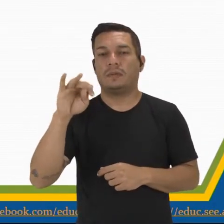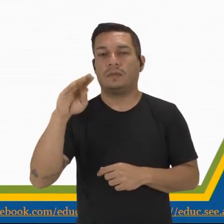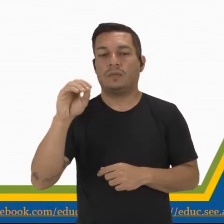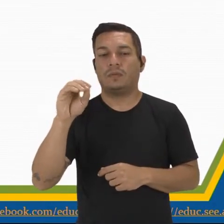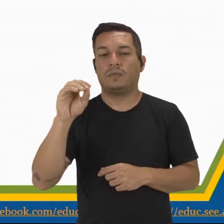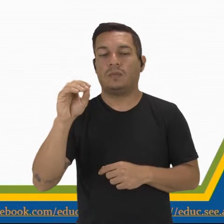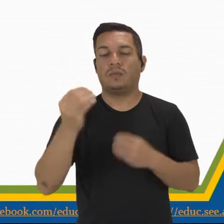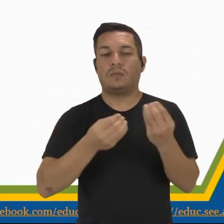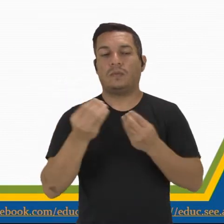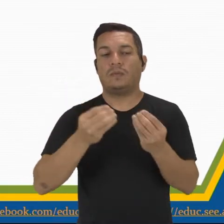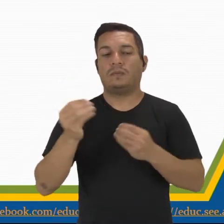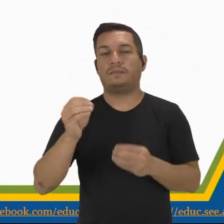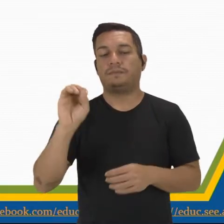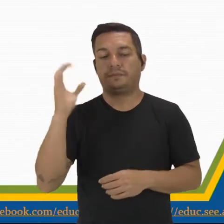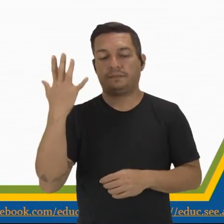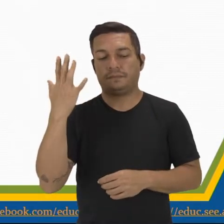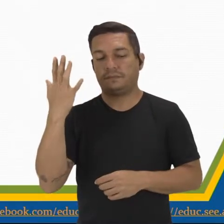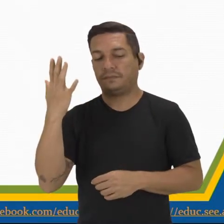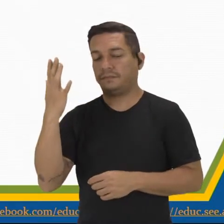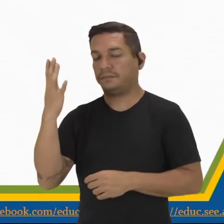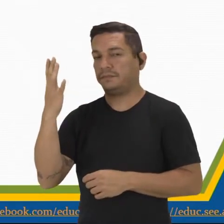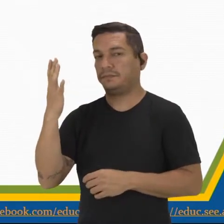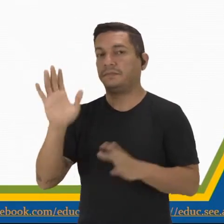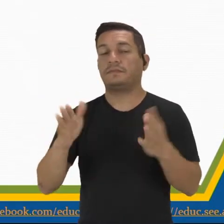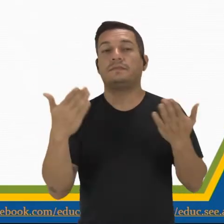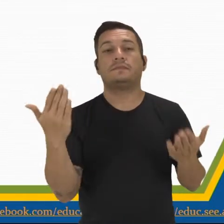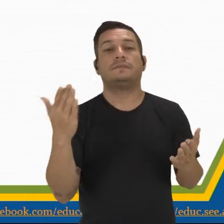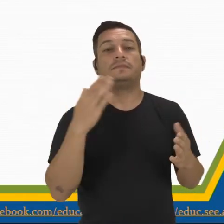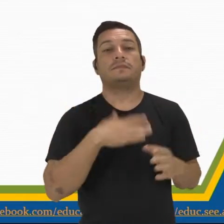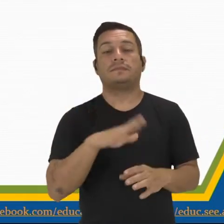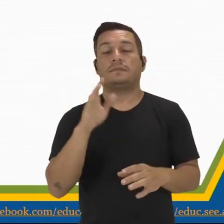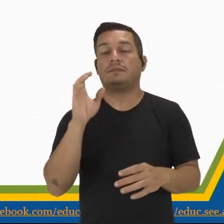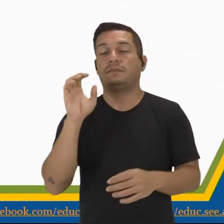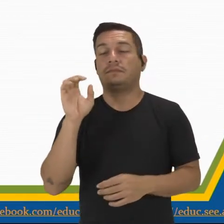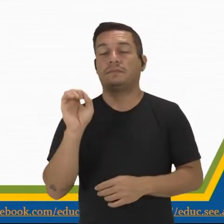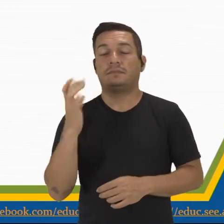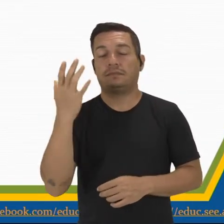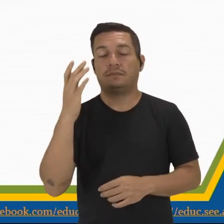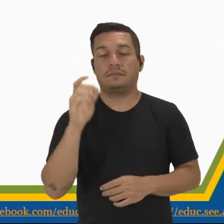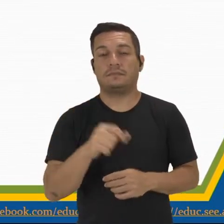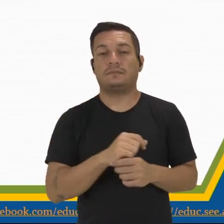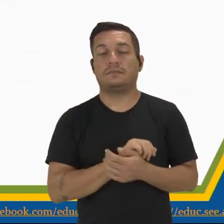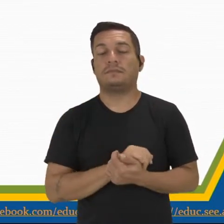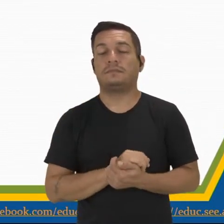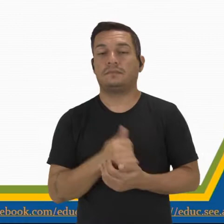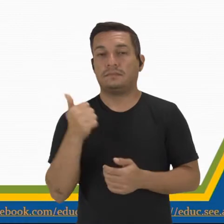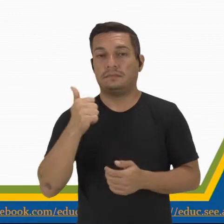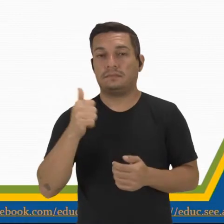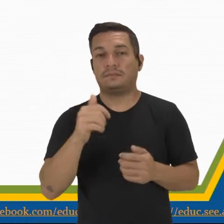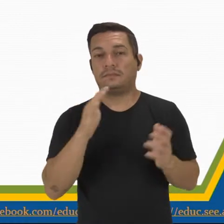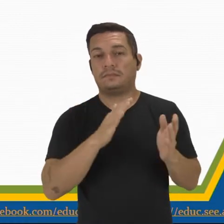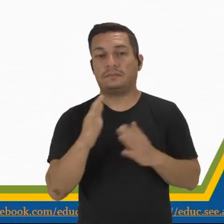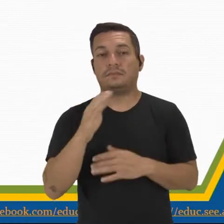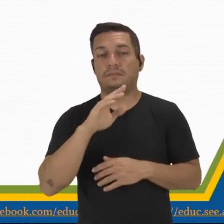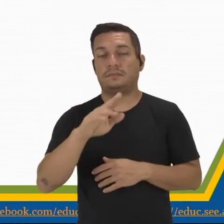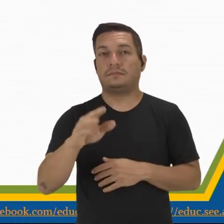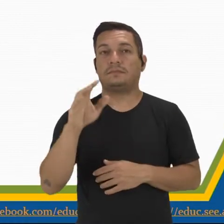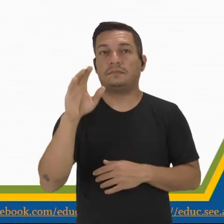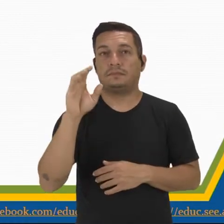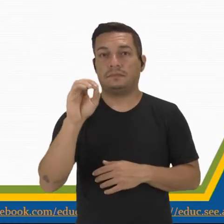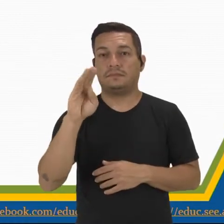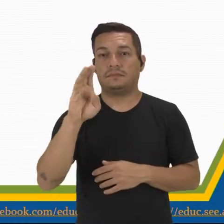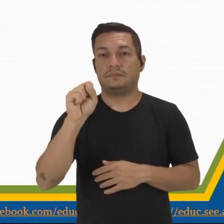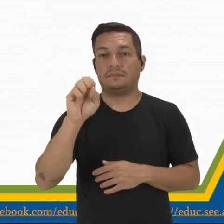fenômeno. Como que esse fenômeno ele acontece? Quais as causas desse fenômeno? Então, nós temos o primeiro passo chamado